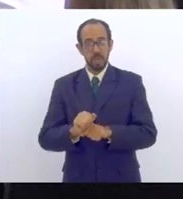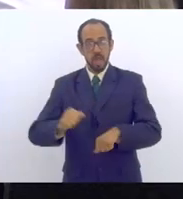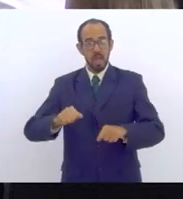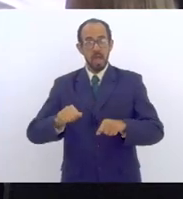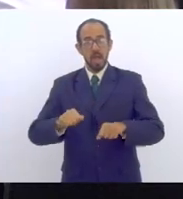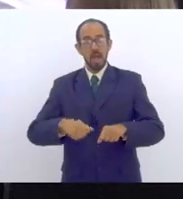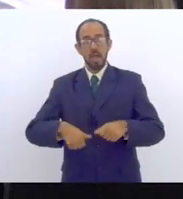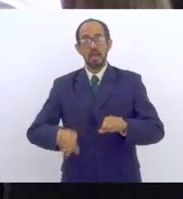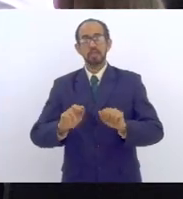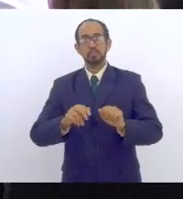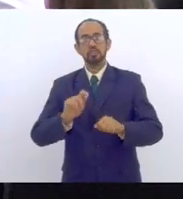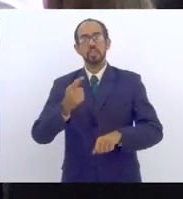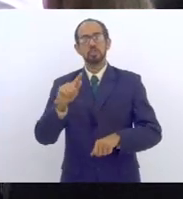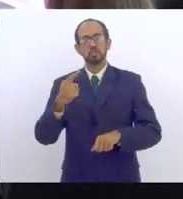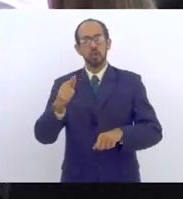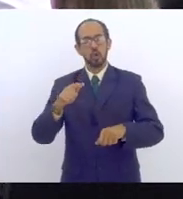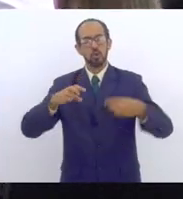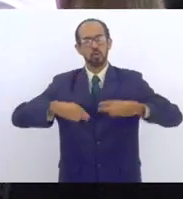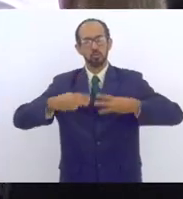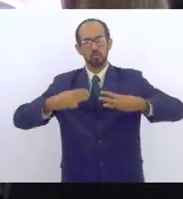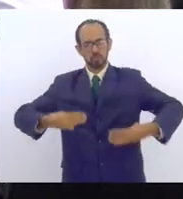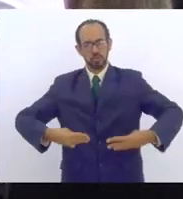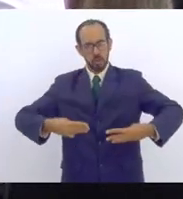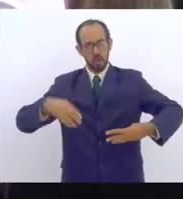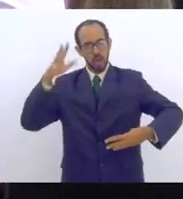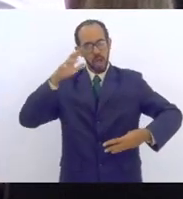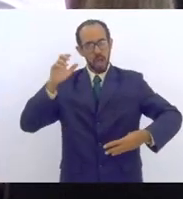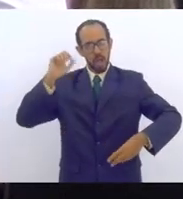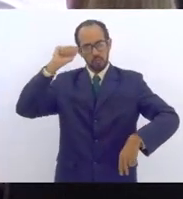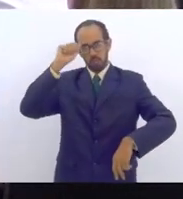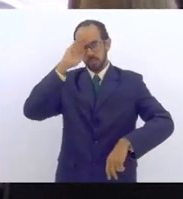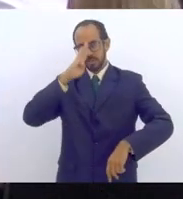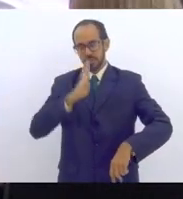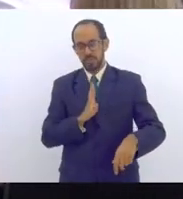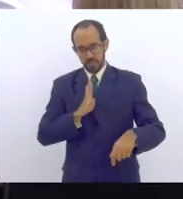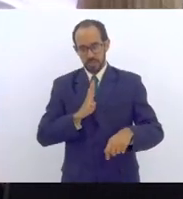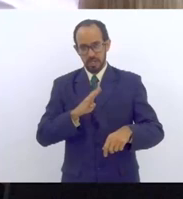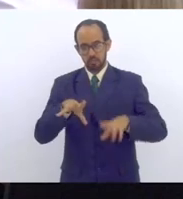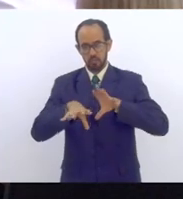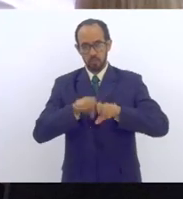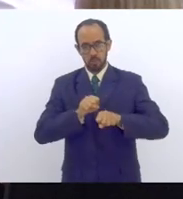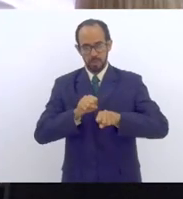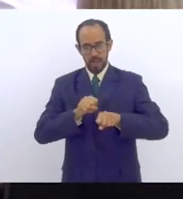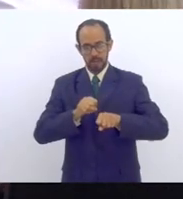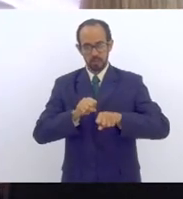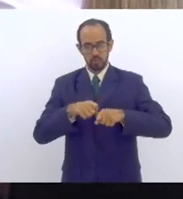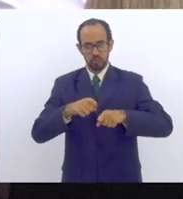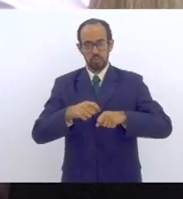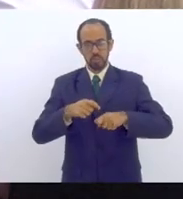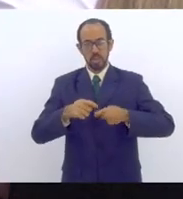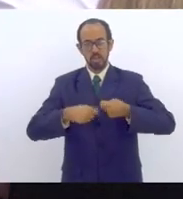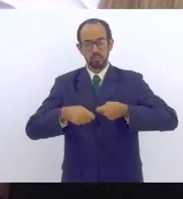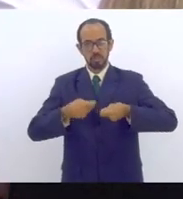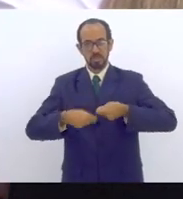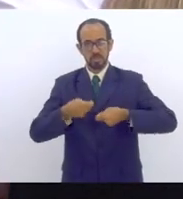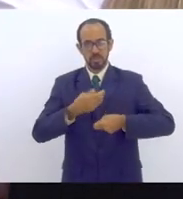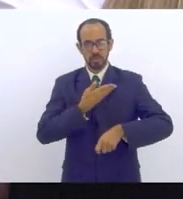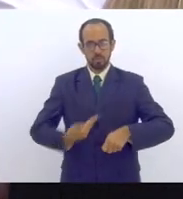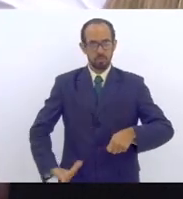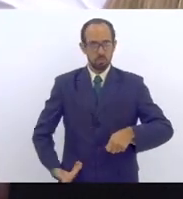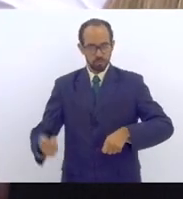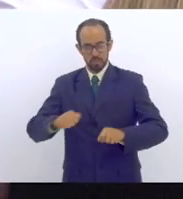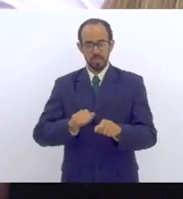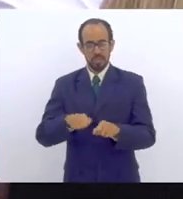afro-brasileira mukab Leandro Santana é formado em gestão pública foi um dos articuladores da rede baixada